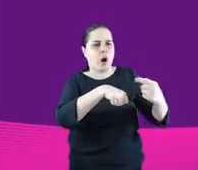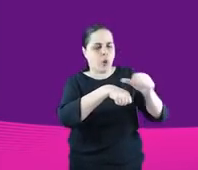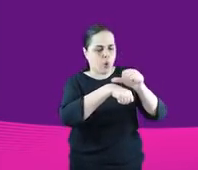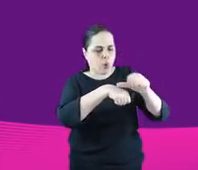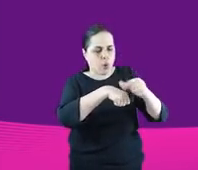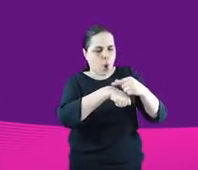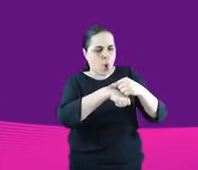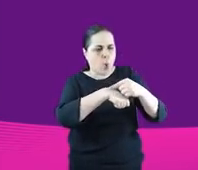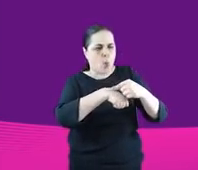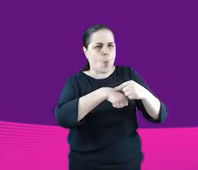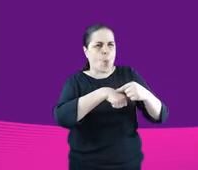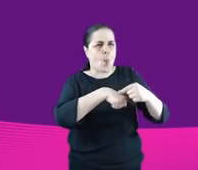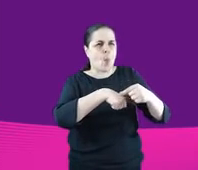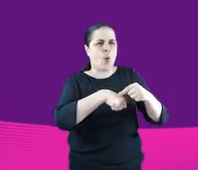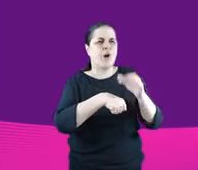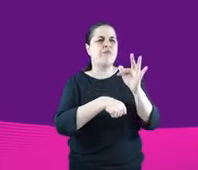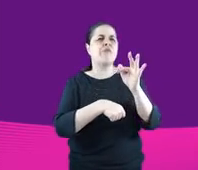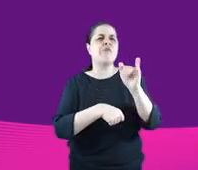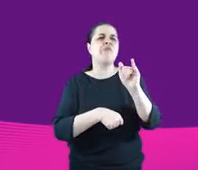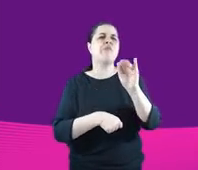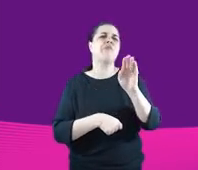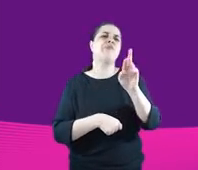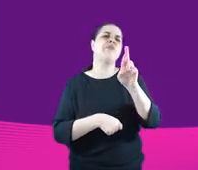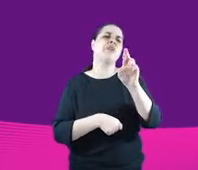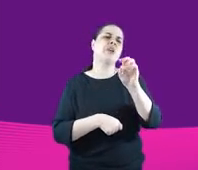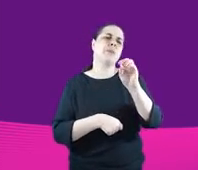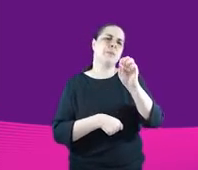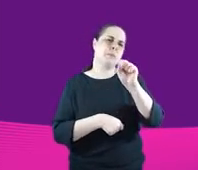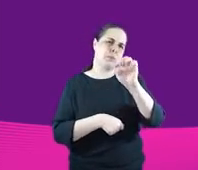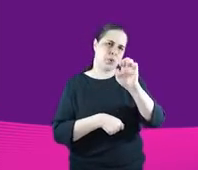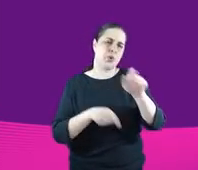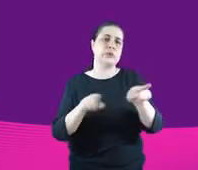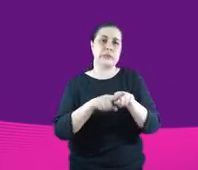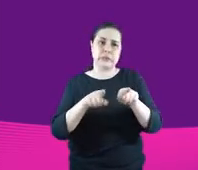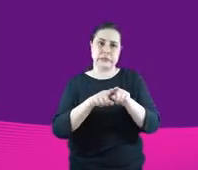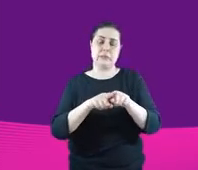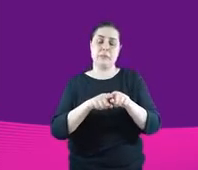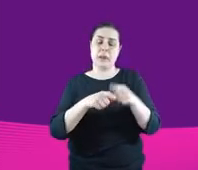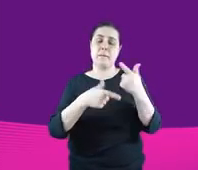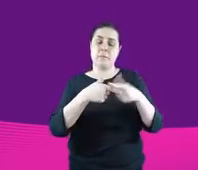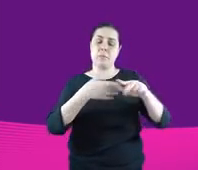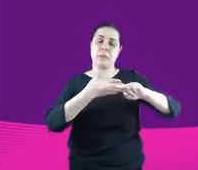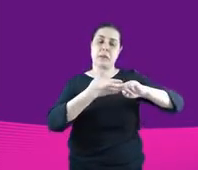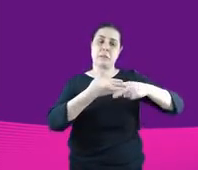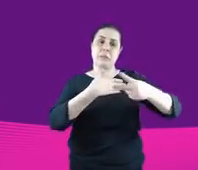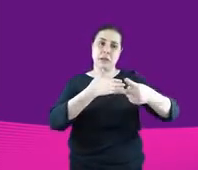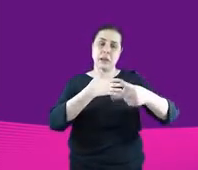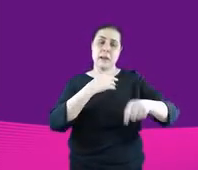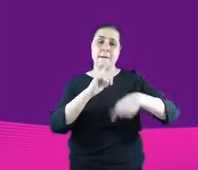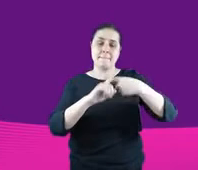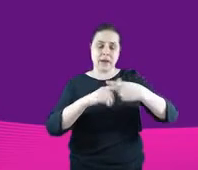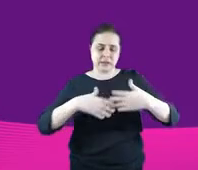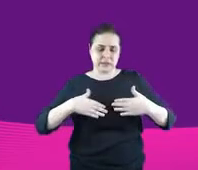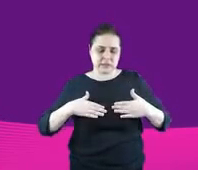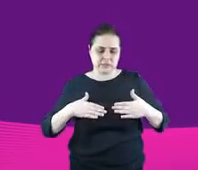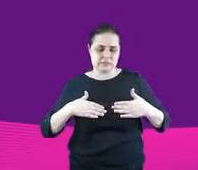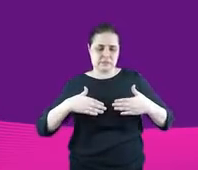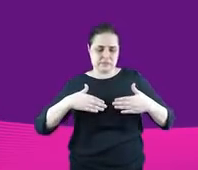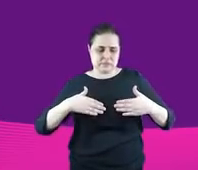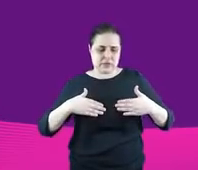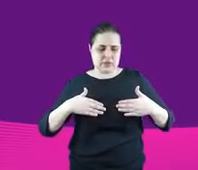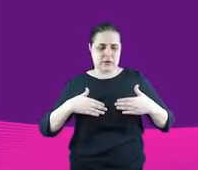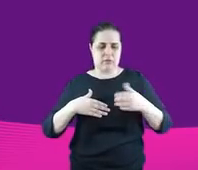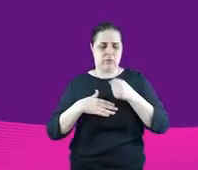Doenças cardiovasculares decorrentes da rádio a gente vai comentar, e pneumonites e fibrose pulmonar, lembrando que aqueles pacientes